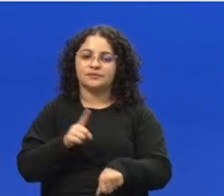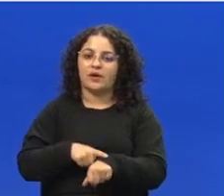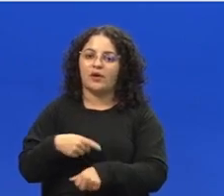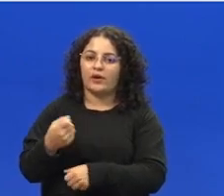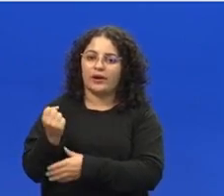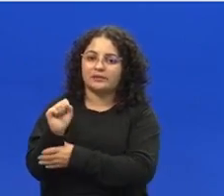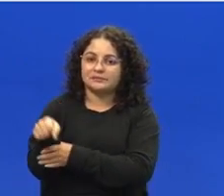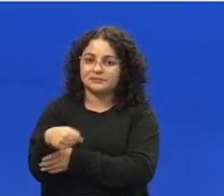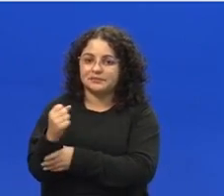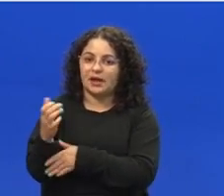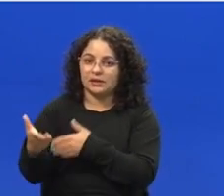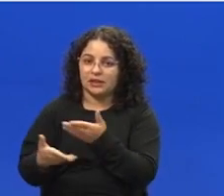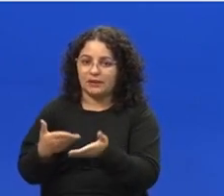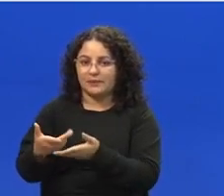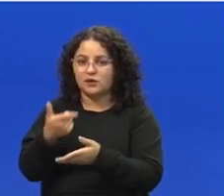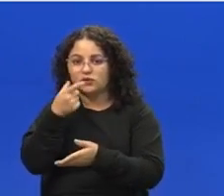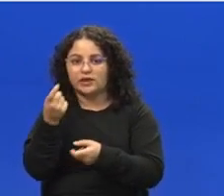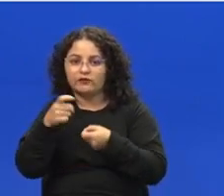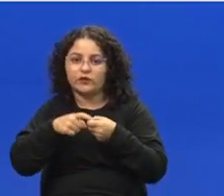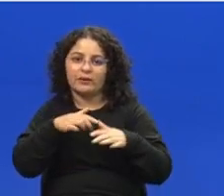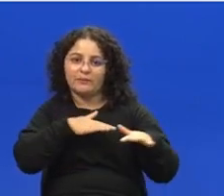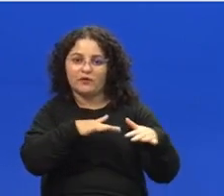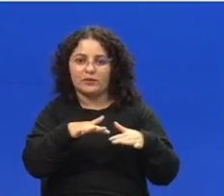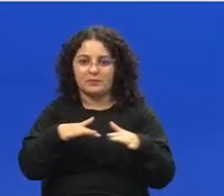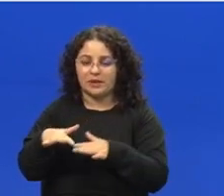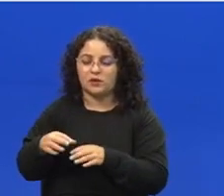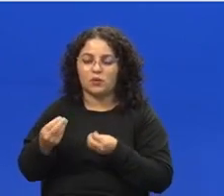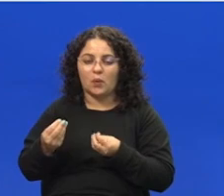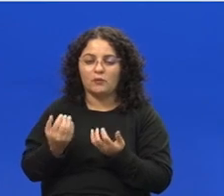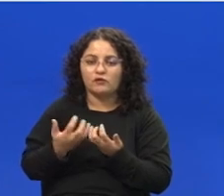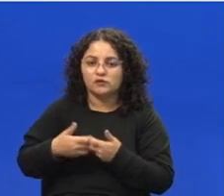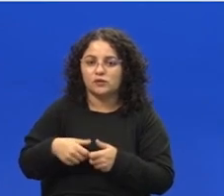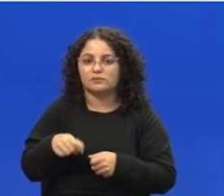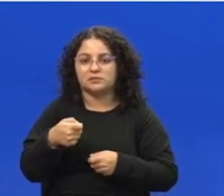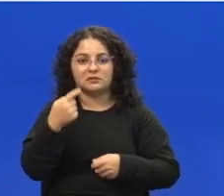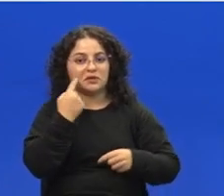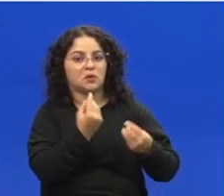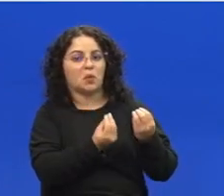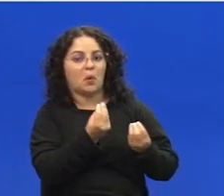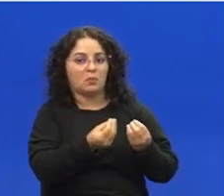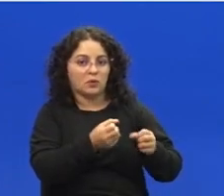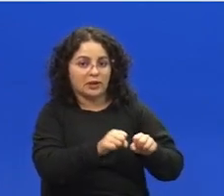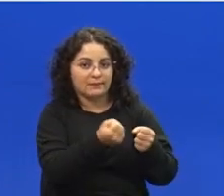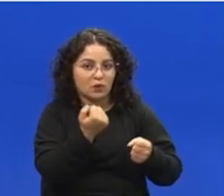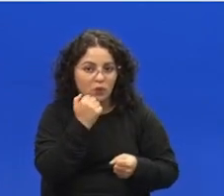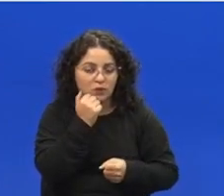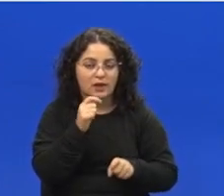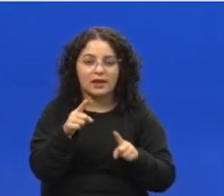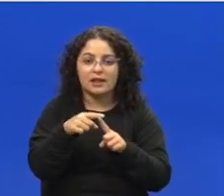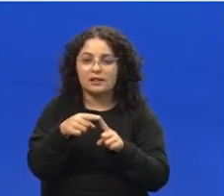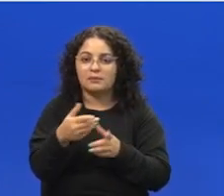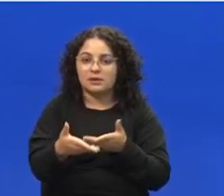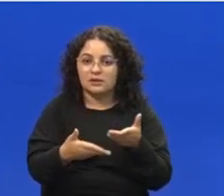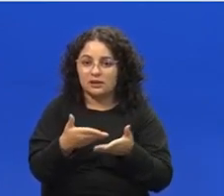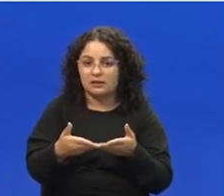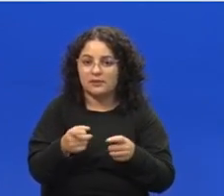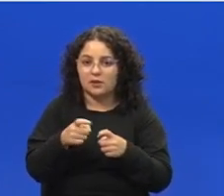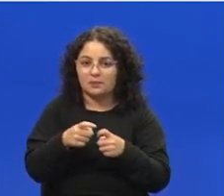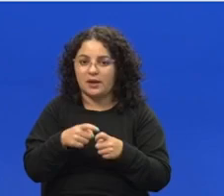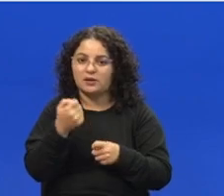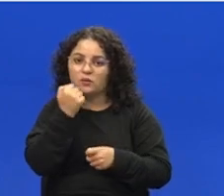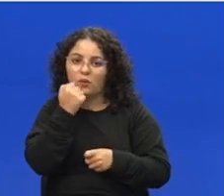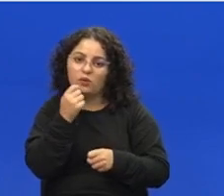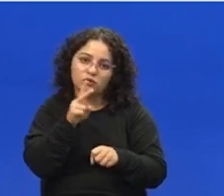funciona como? A gente sempre vai considerar as variáveis da fratura, o tipo de tratamento ortopédico aplicado,